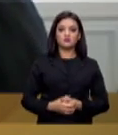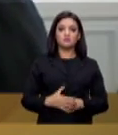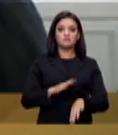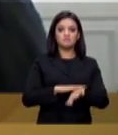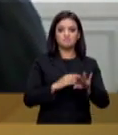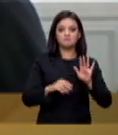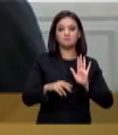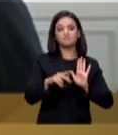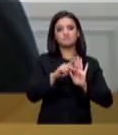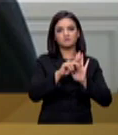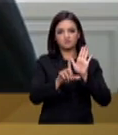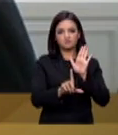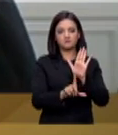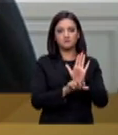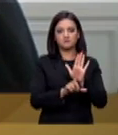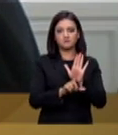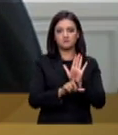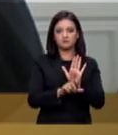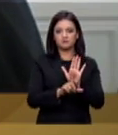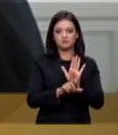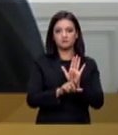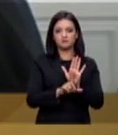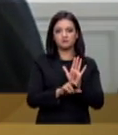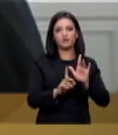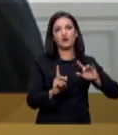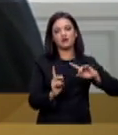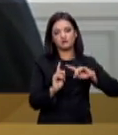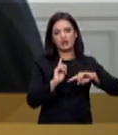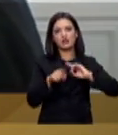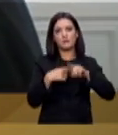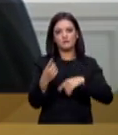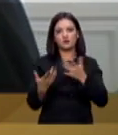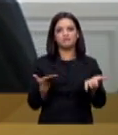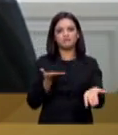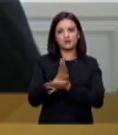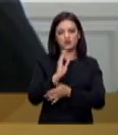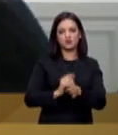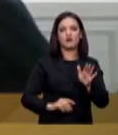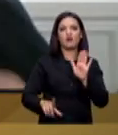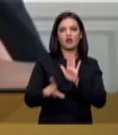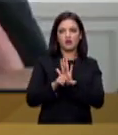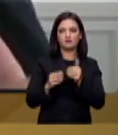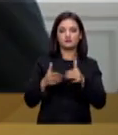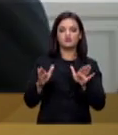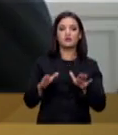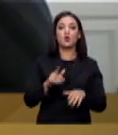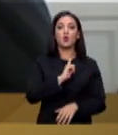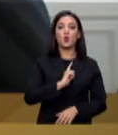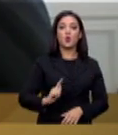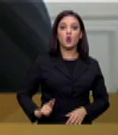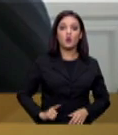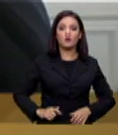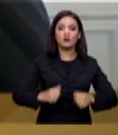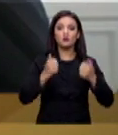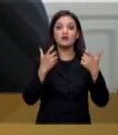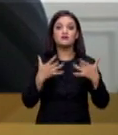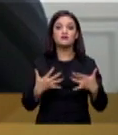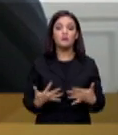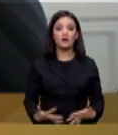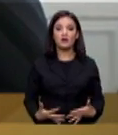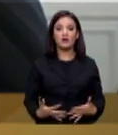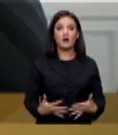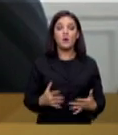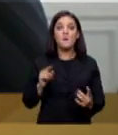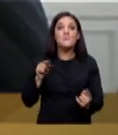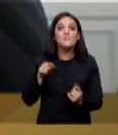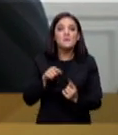que se converteu na Lei Complementar 772 de 2014, ele explica essa